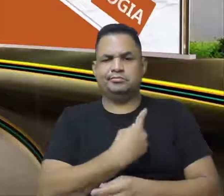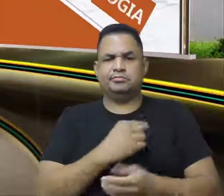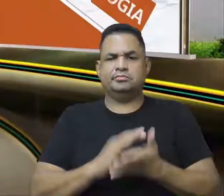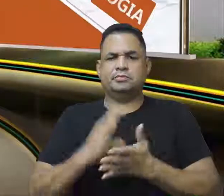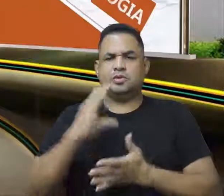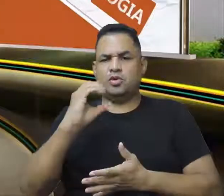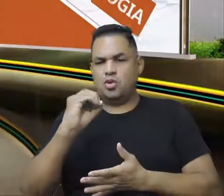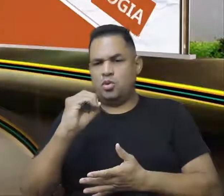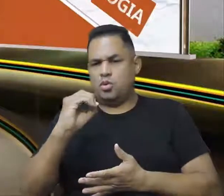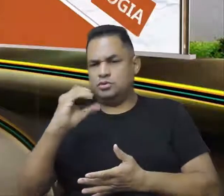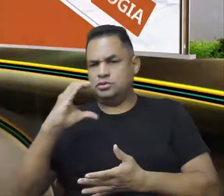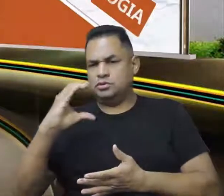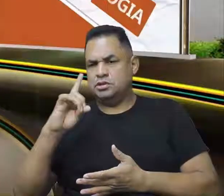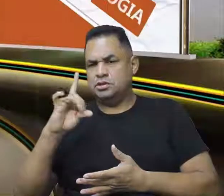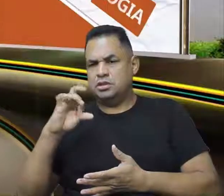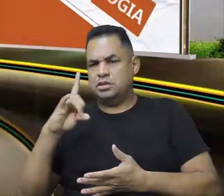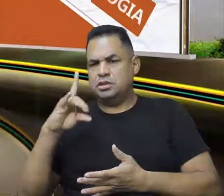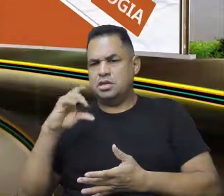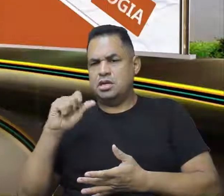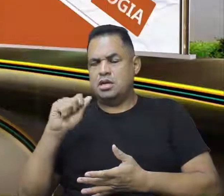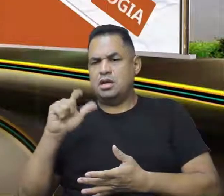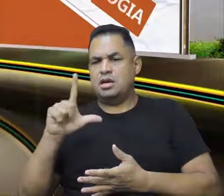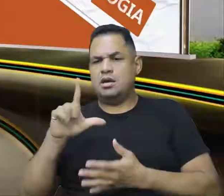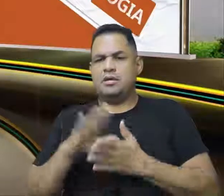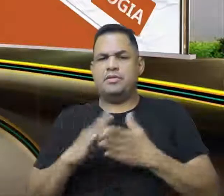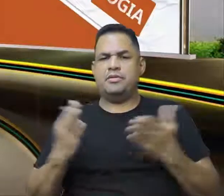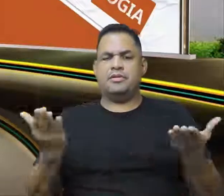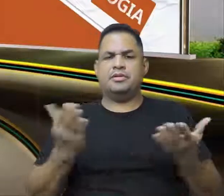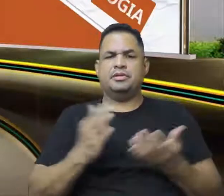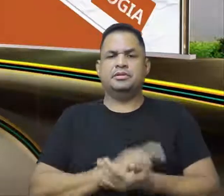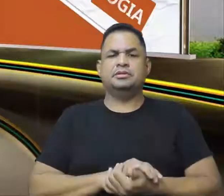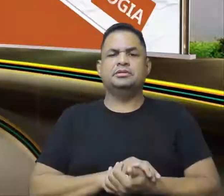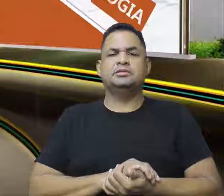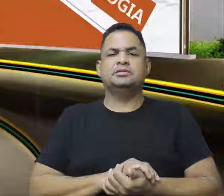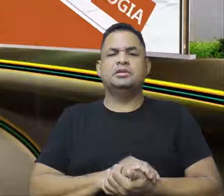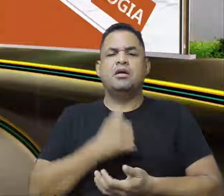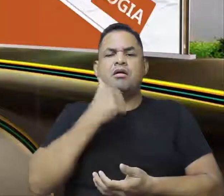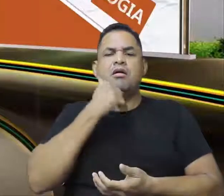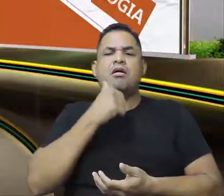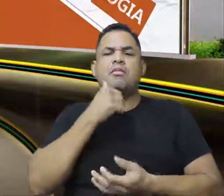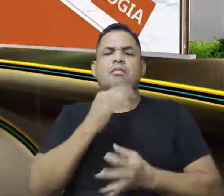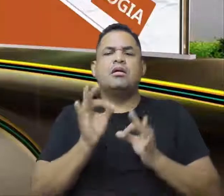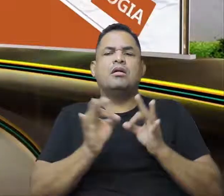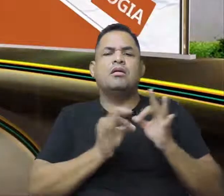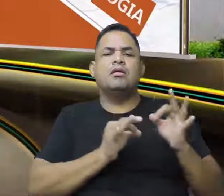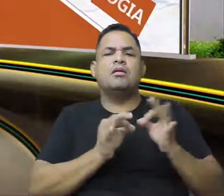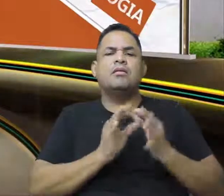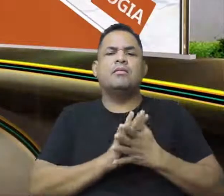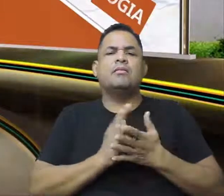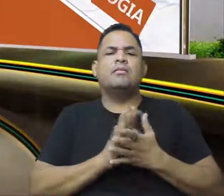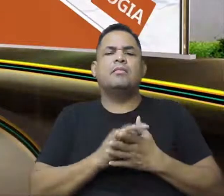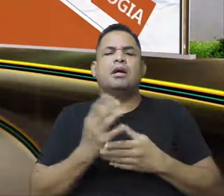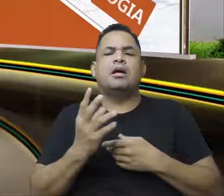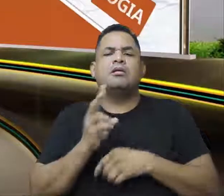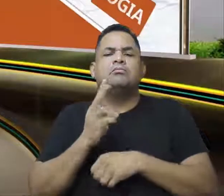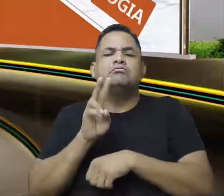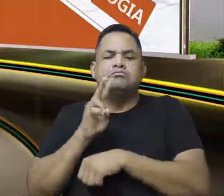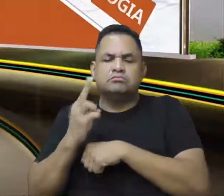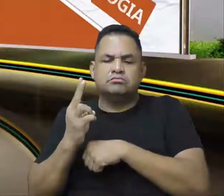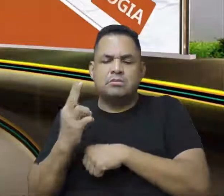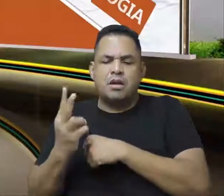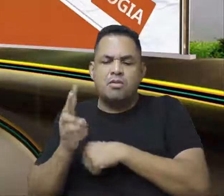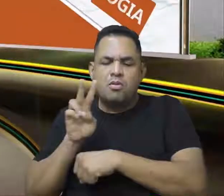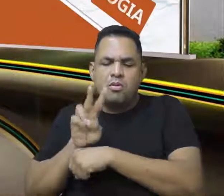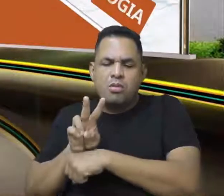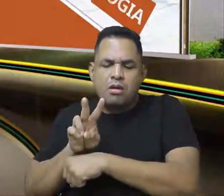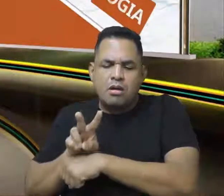ocidental, né, de um modo predominante, a mulher ela foi criada mais para cuidar, né?